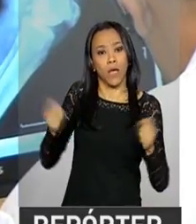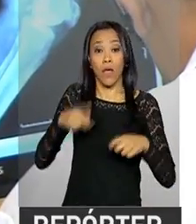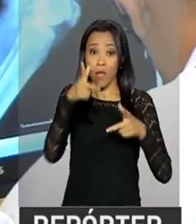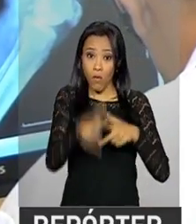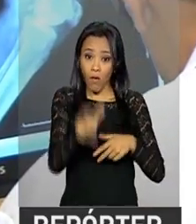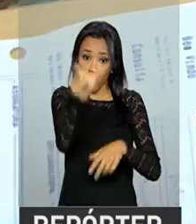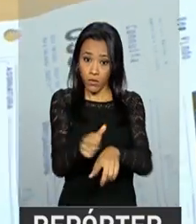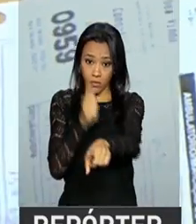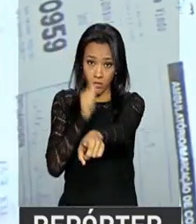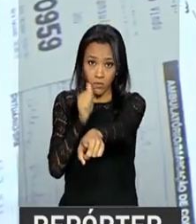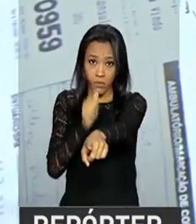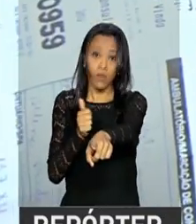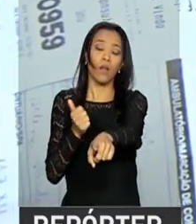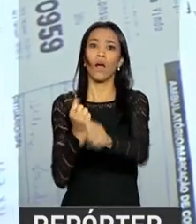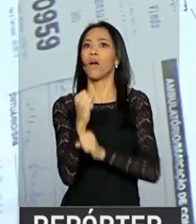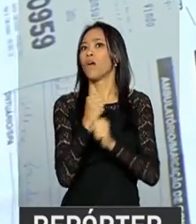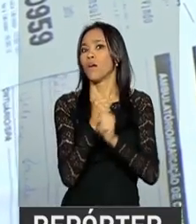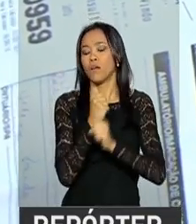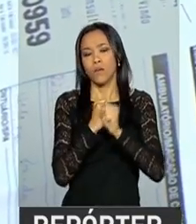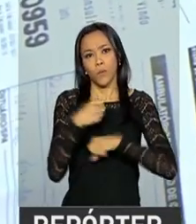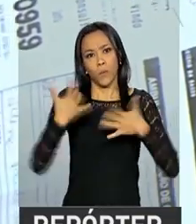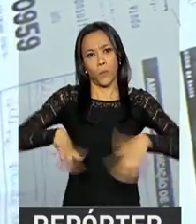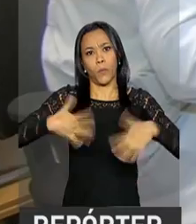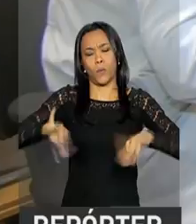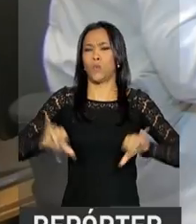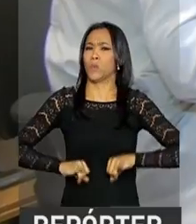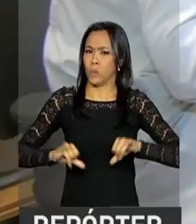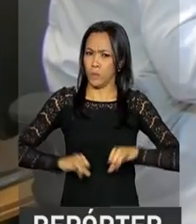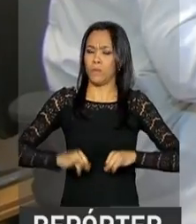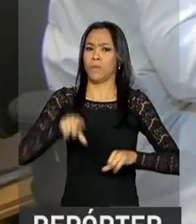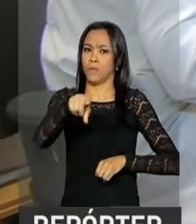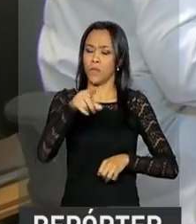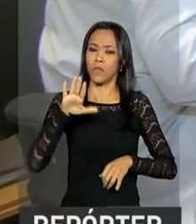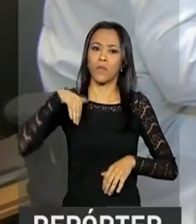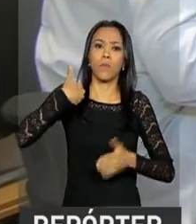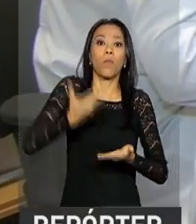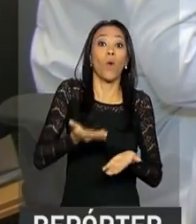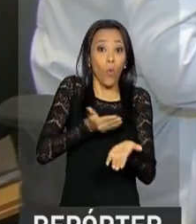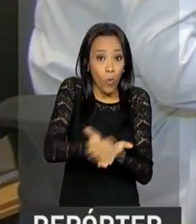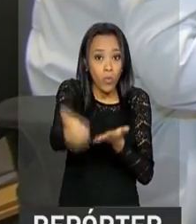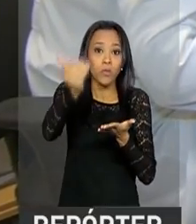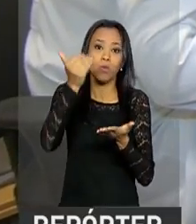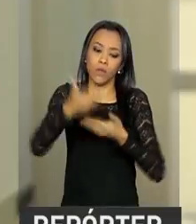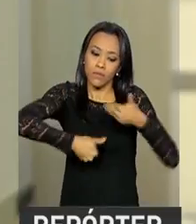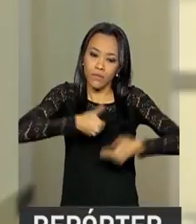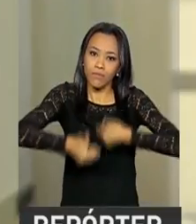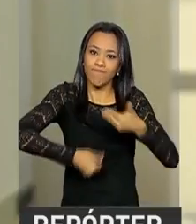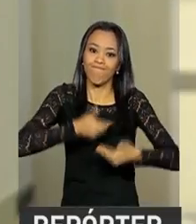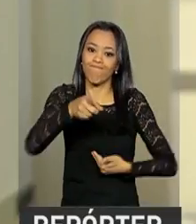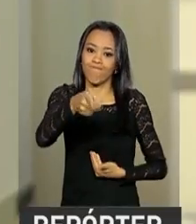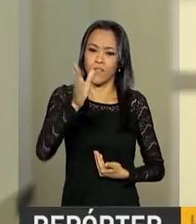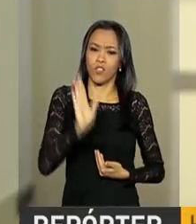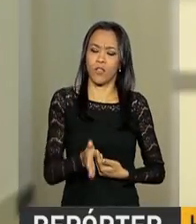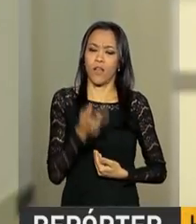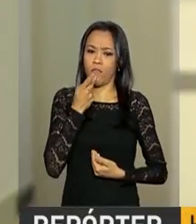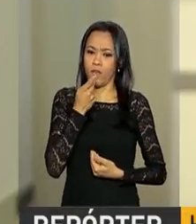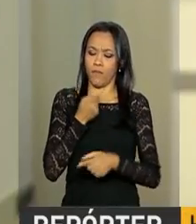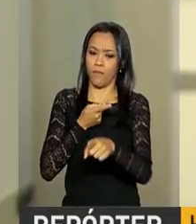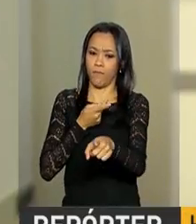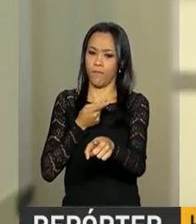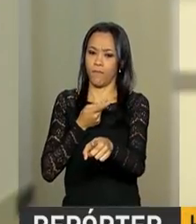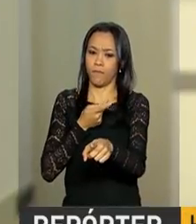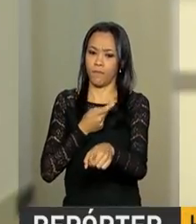da Dona Helena que há anos sofria com dores no joelho até iniciar o tratamento no instituto eu já faço tratamento